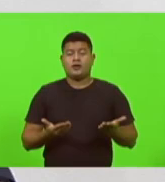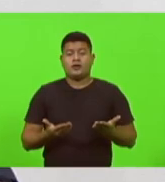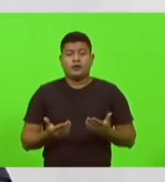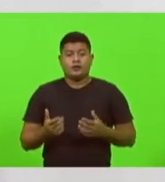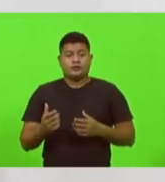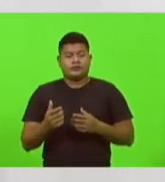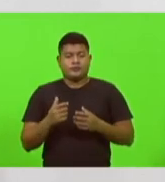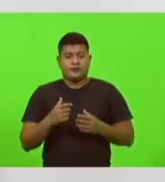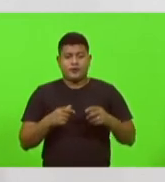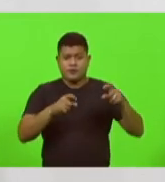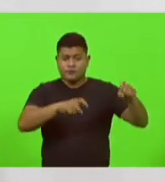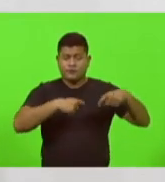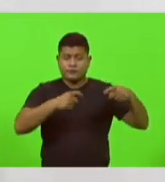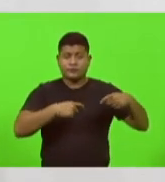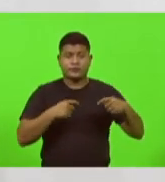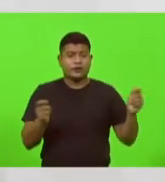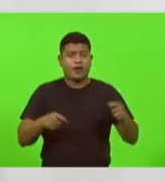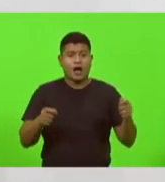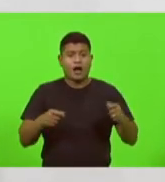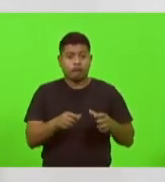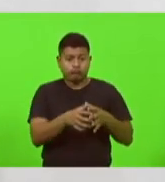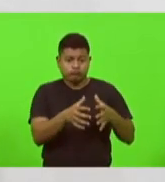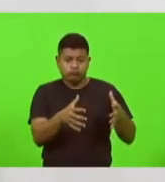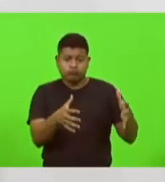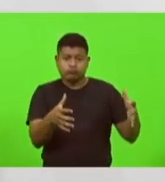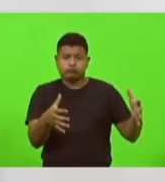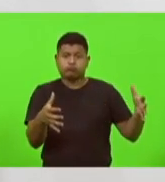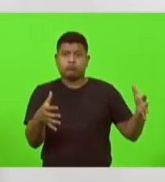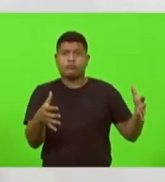há espaço para, evidentemente,